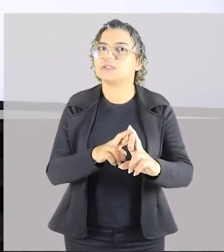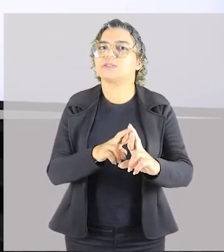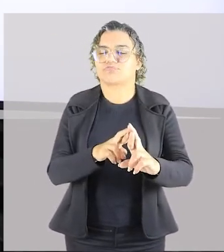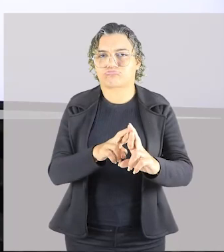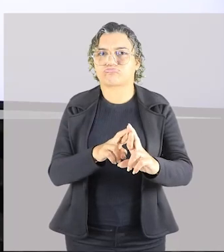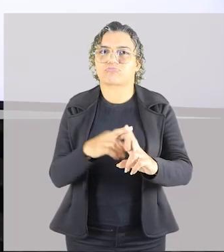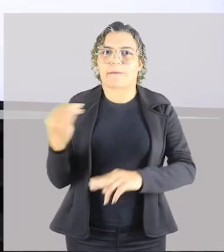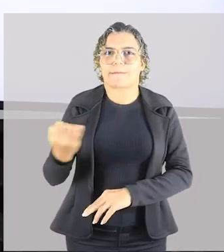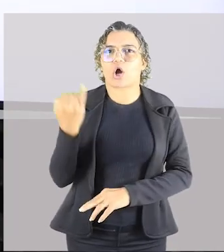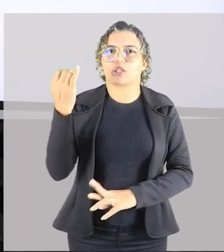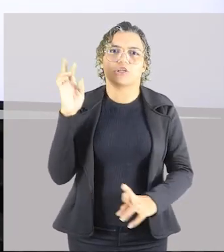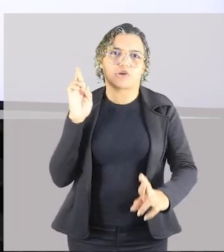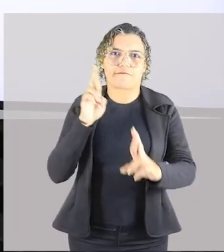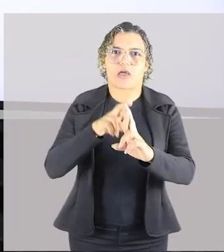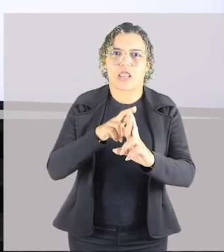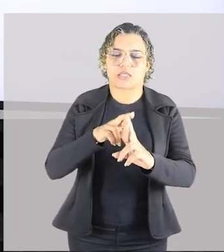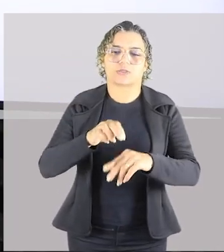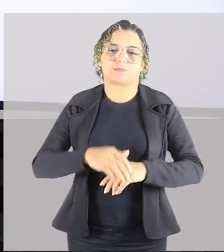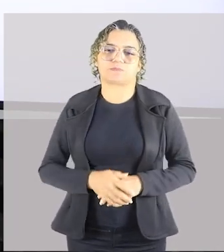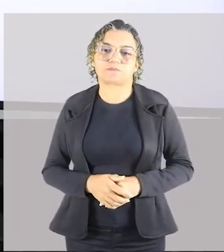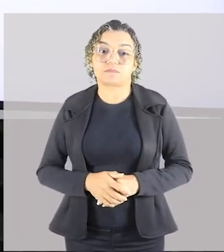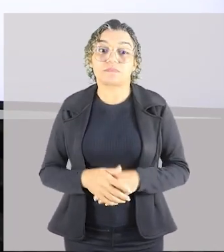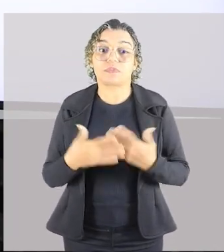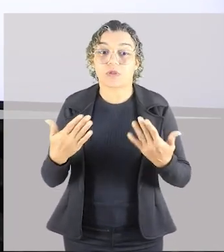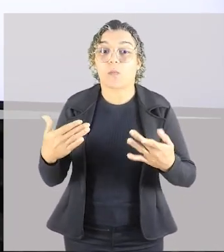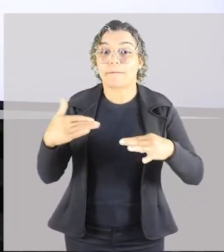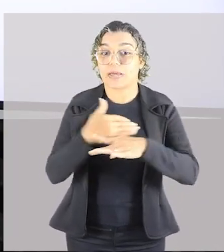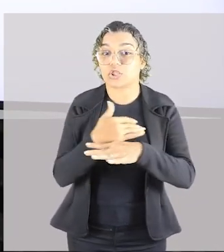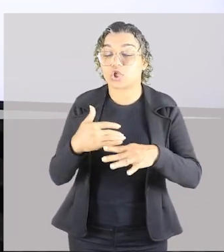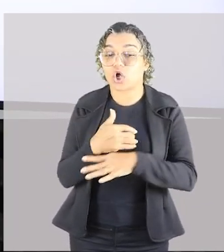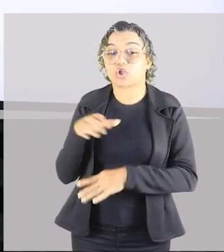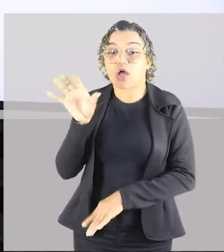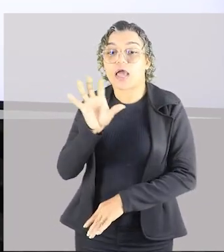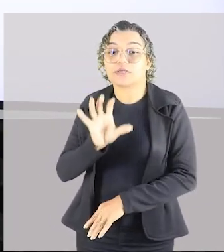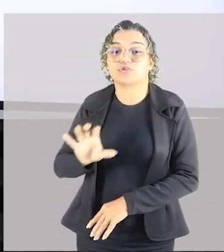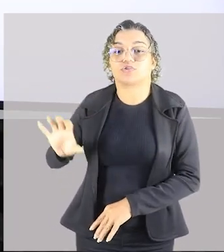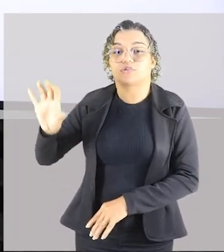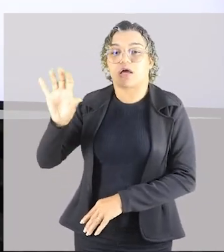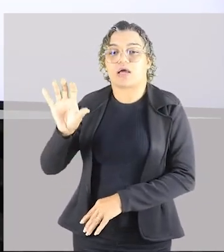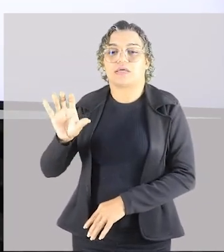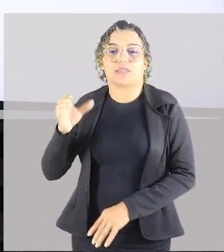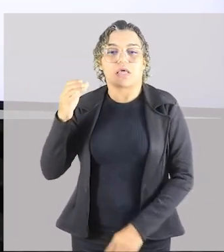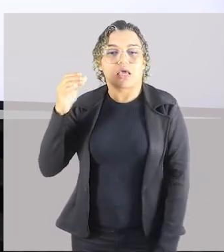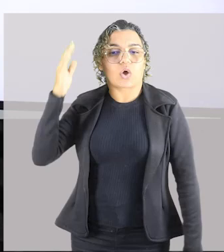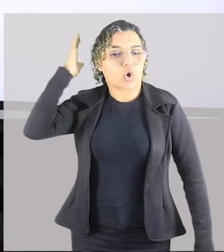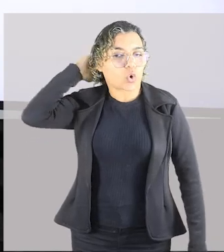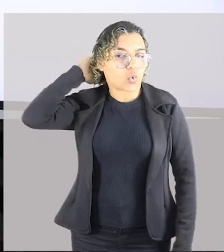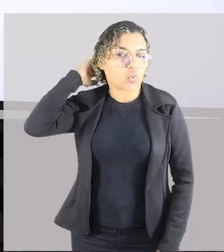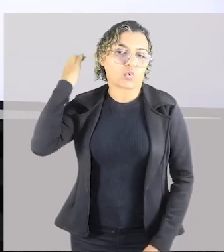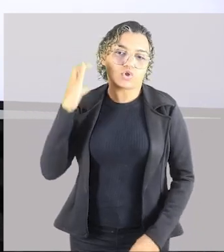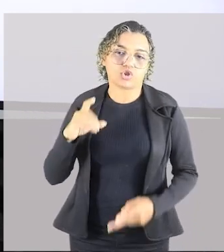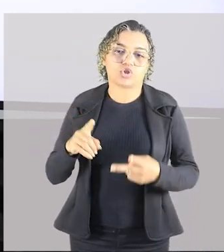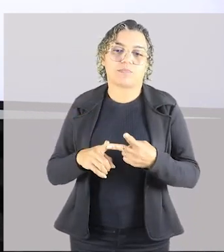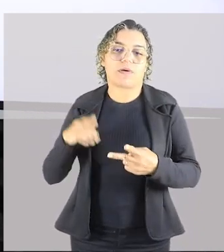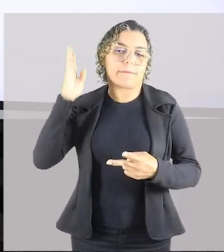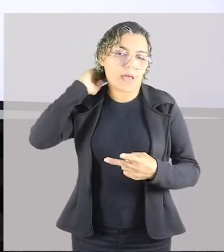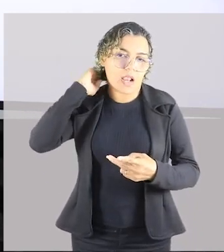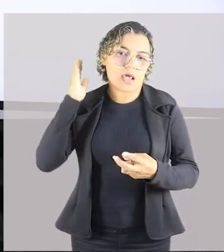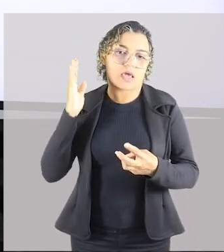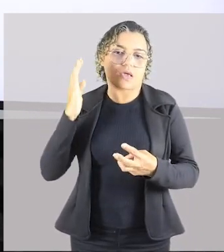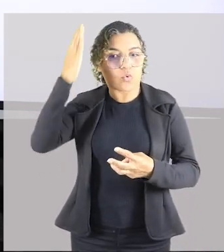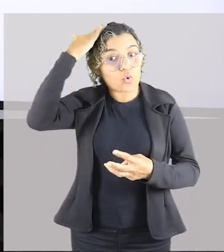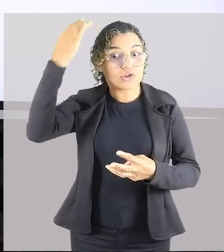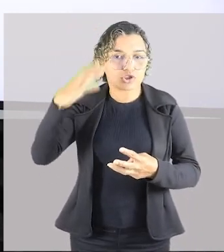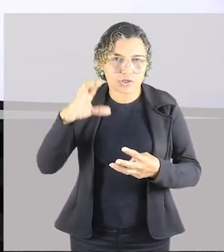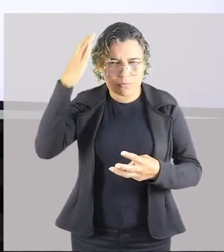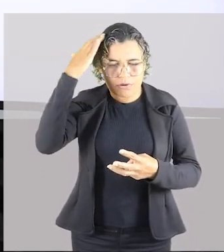elas estão marcadas assim. Metrópoles regionais, cidades que influenciam em nível de região, Curitiba, por exemplo, no sul, Belém, no norte,